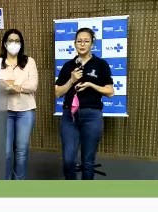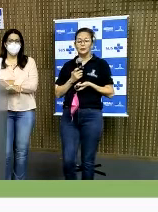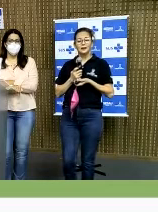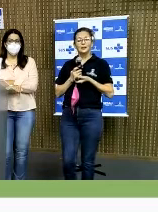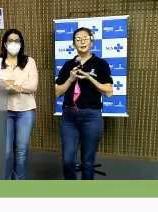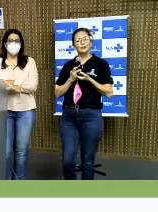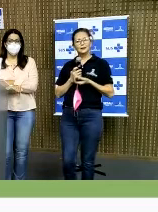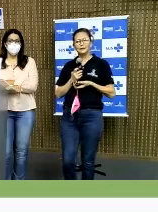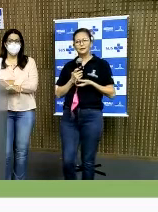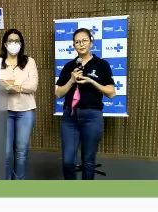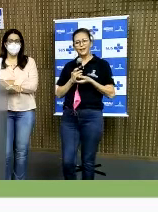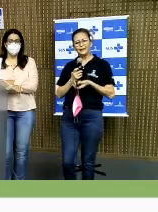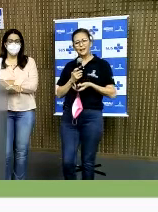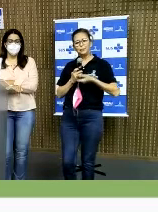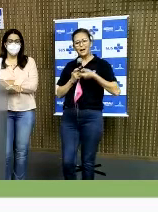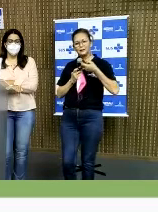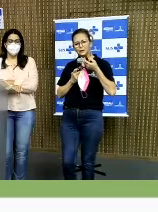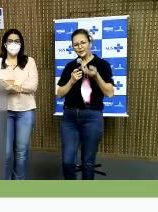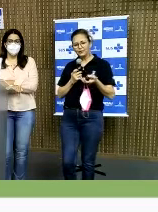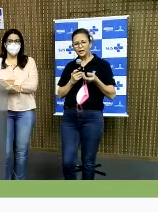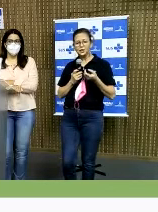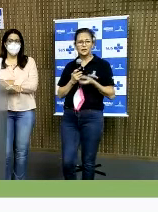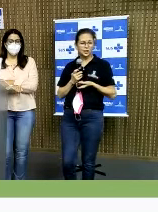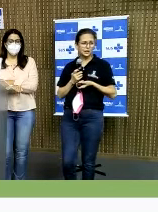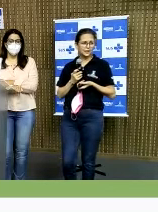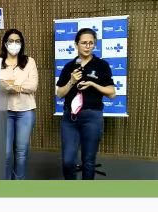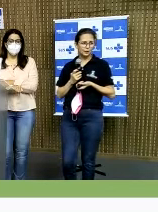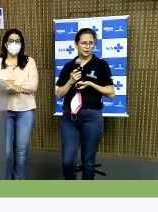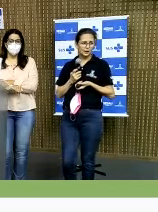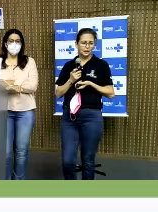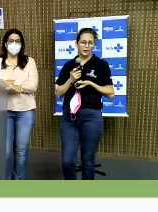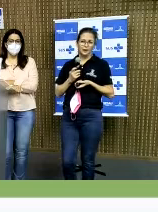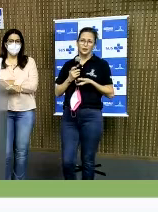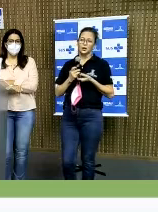internet que vai dar impacto lá na frente na digitação.